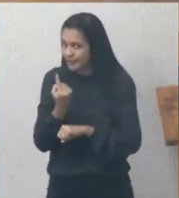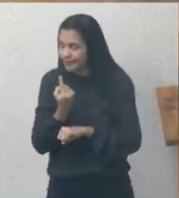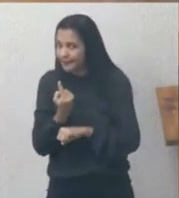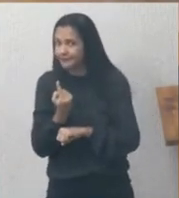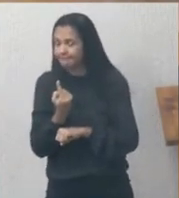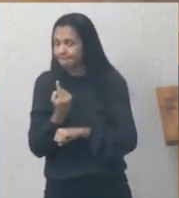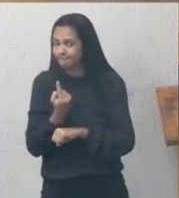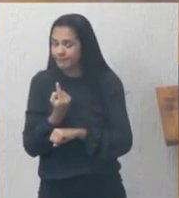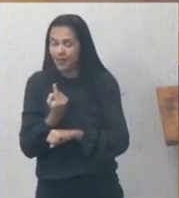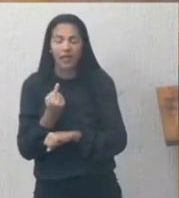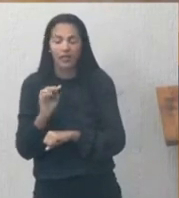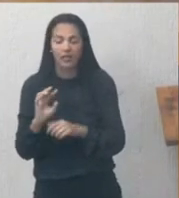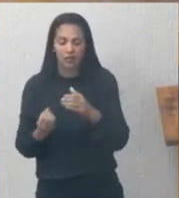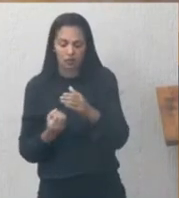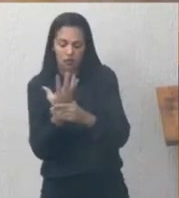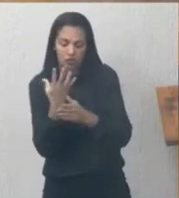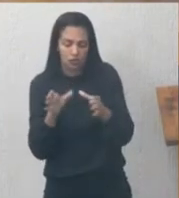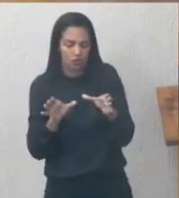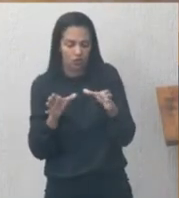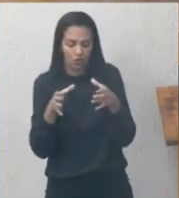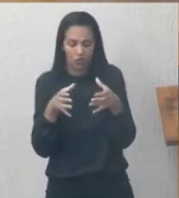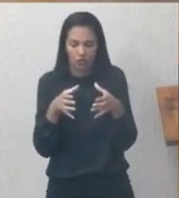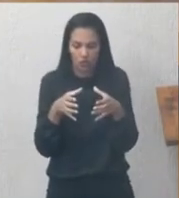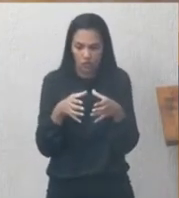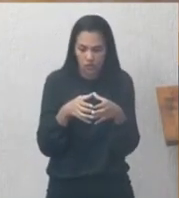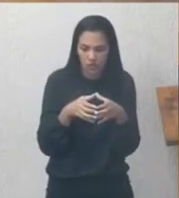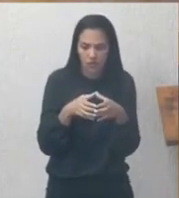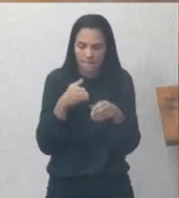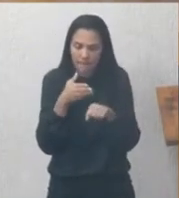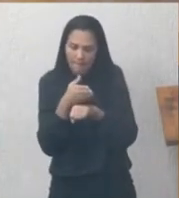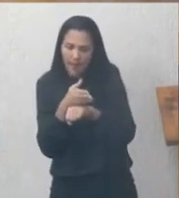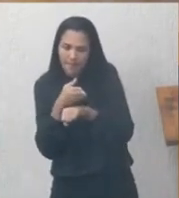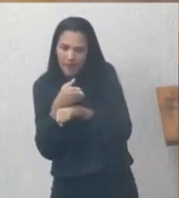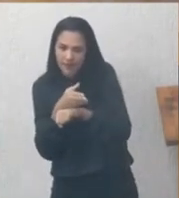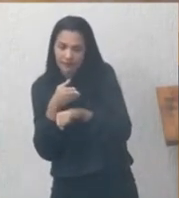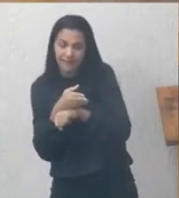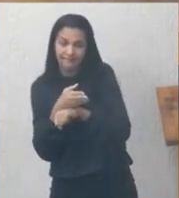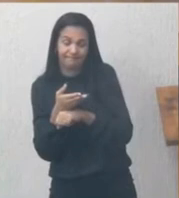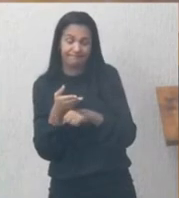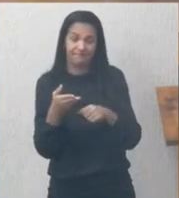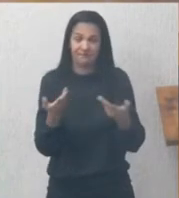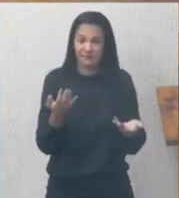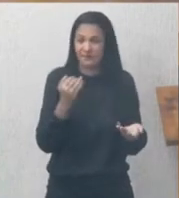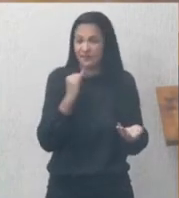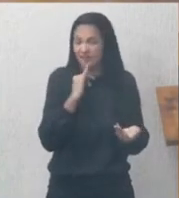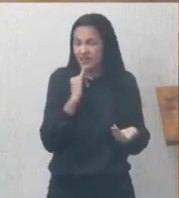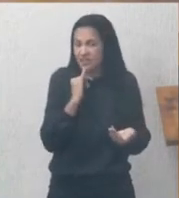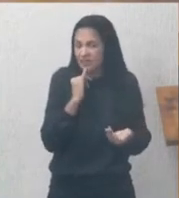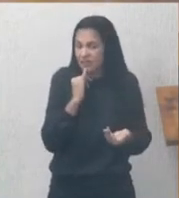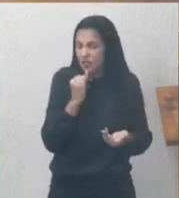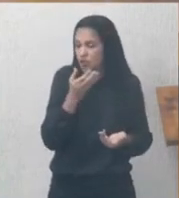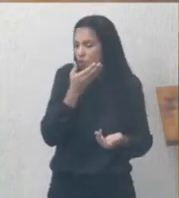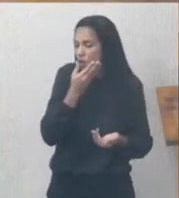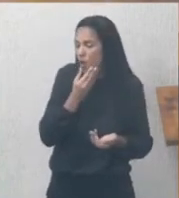houve uma comissão fui convidado para essa comissão E começamos a participar infelizmente com o falecimento do